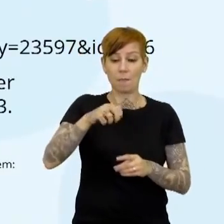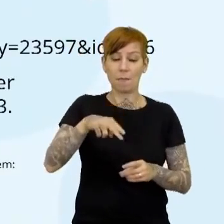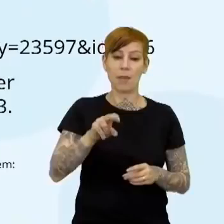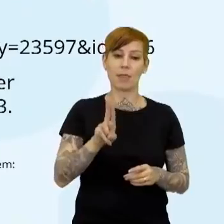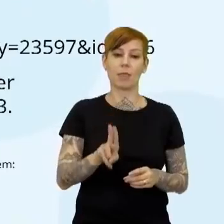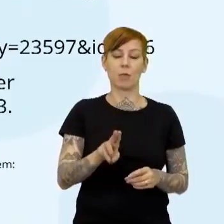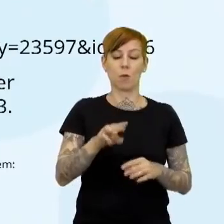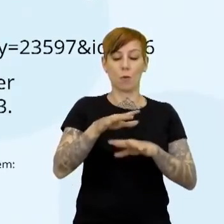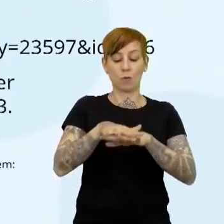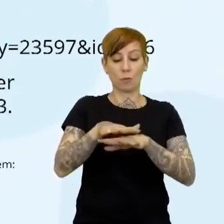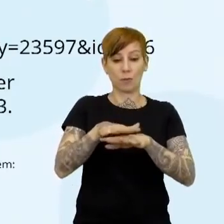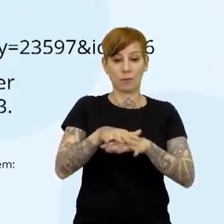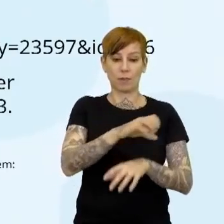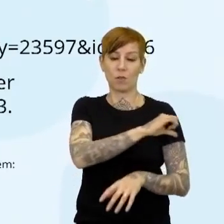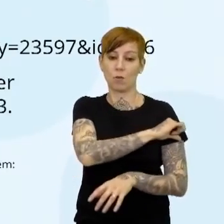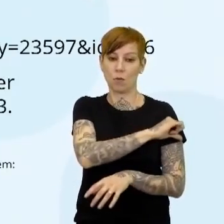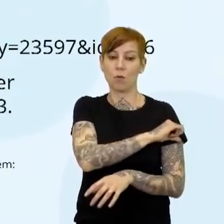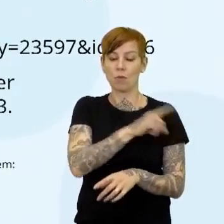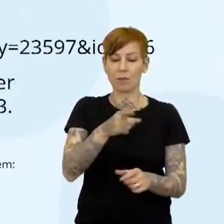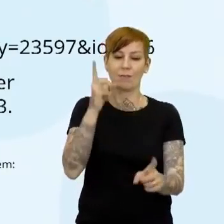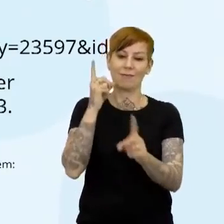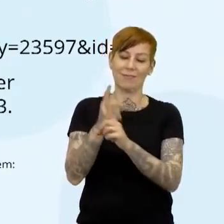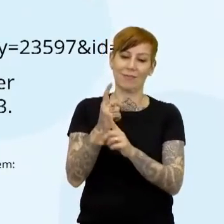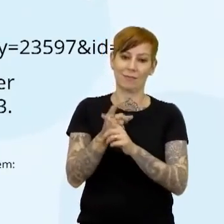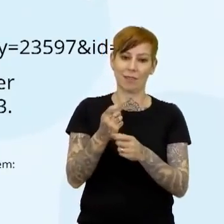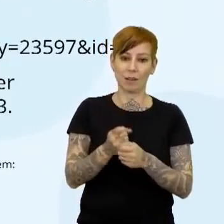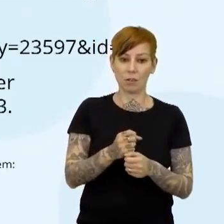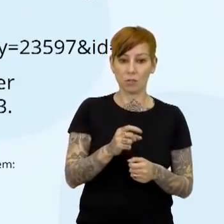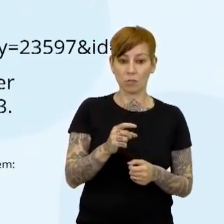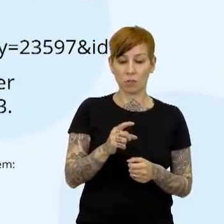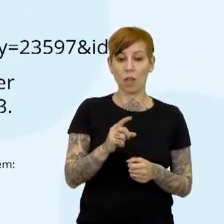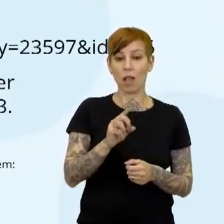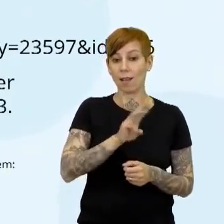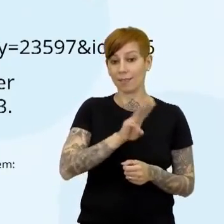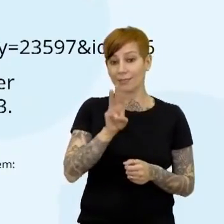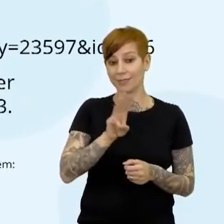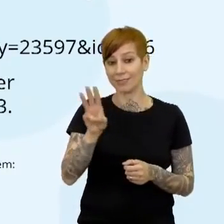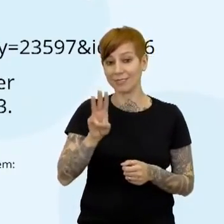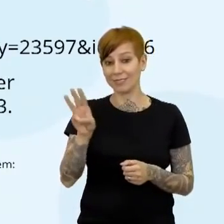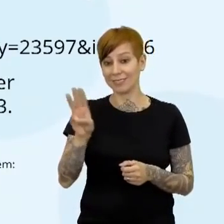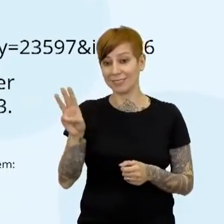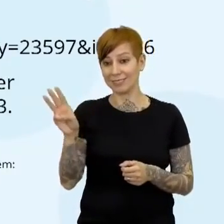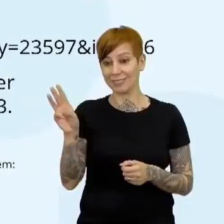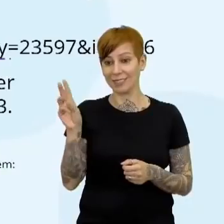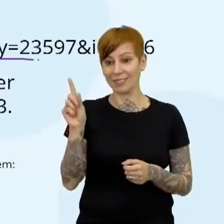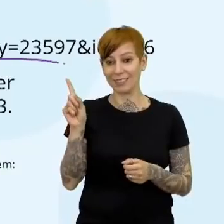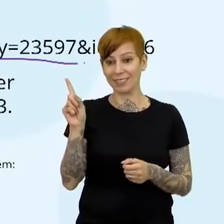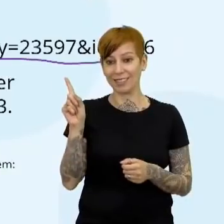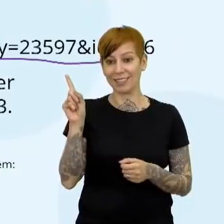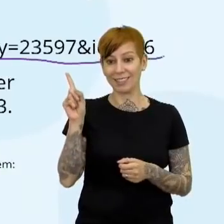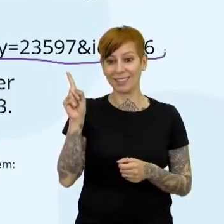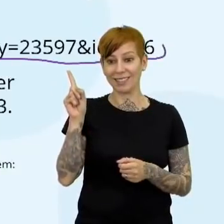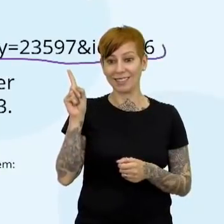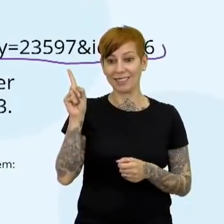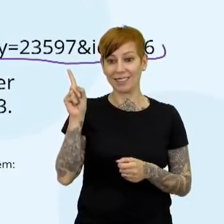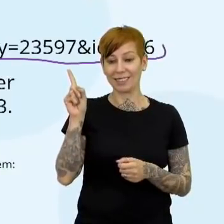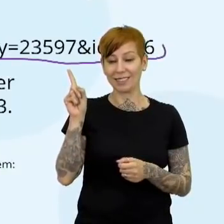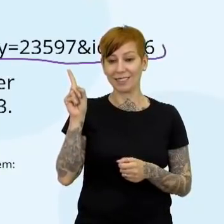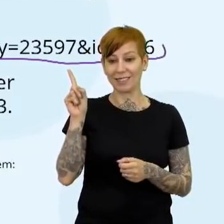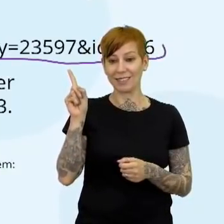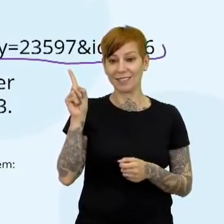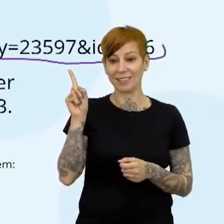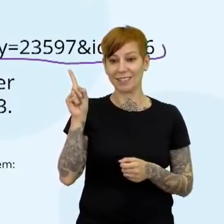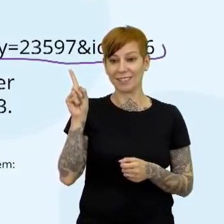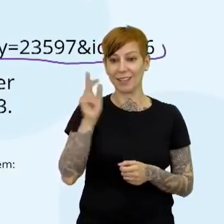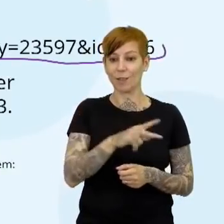massa colocar matemática 9º ano esta este link que eu coloquei aqui para você só o professor de vocês podem pode olhar